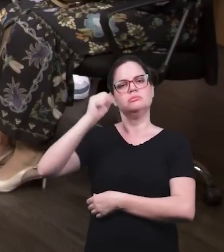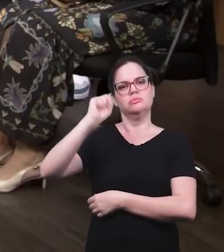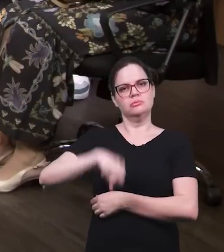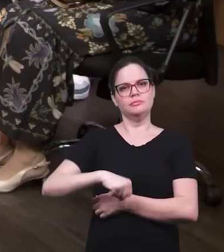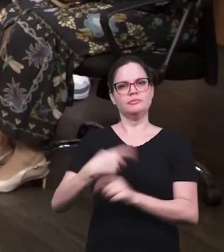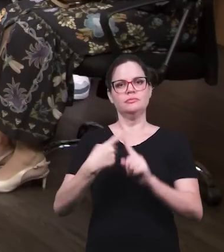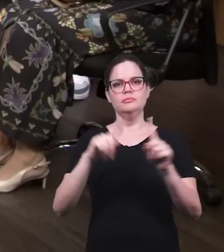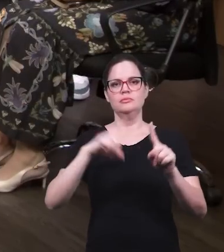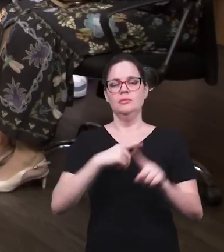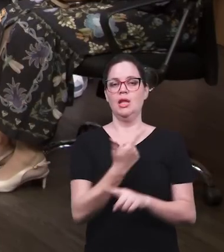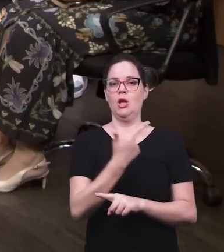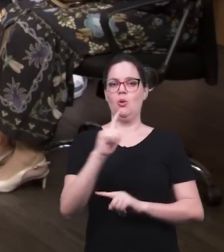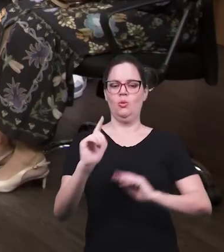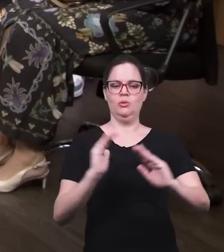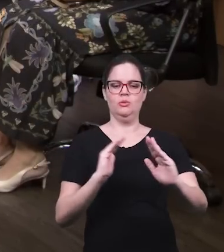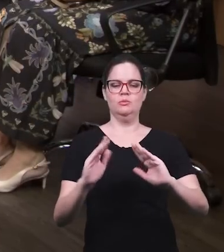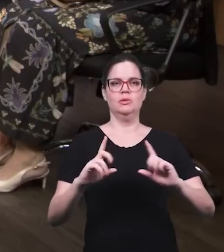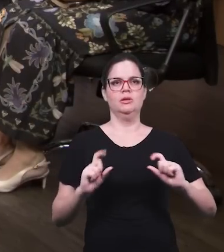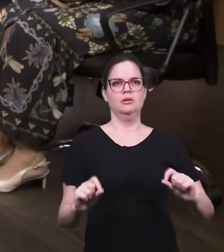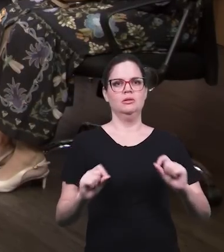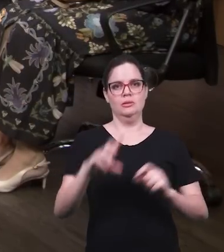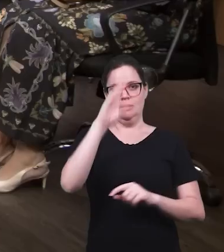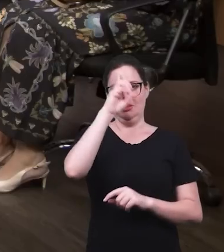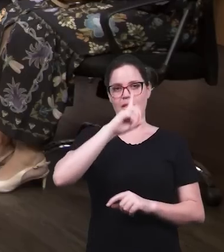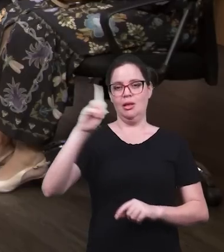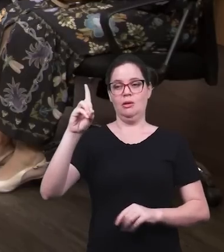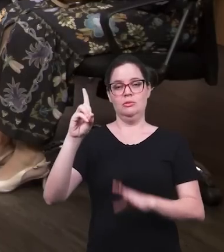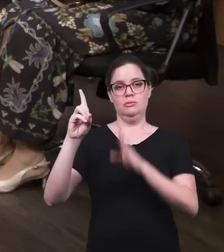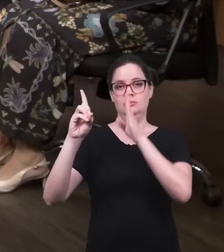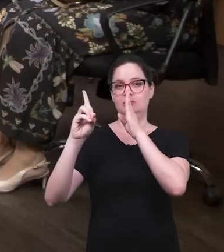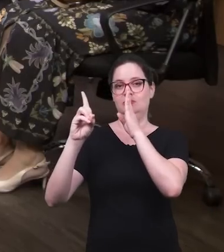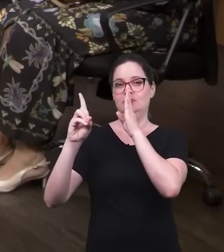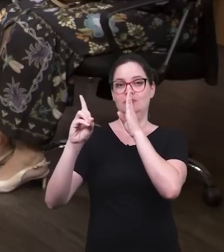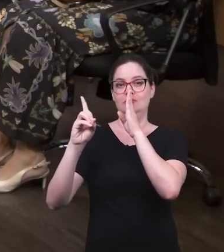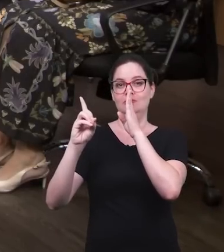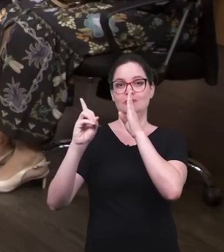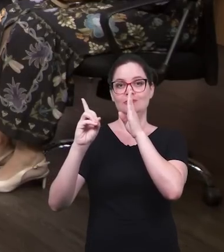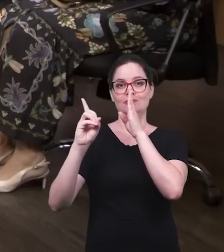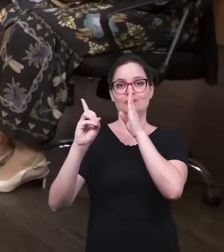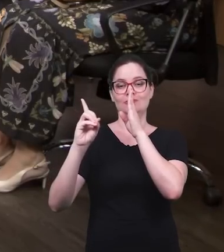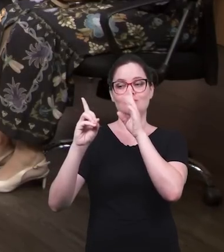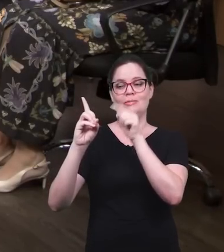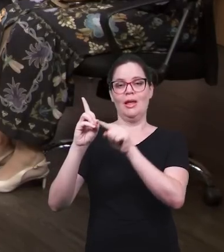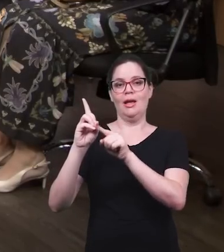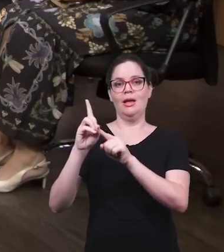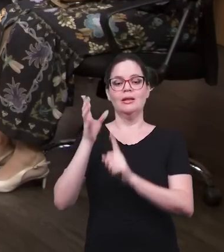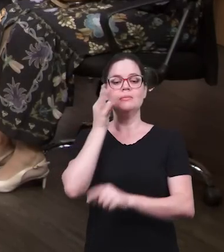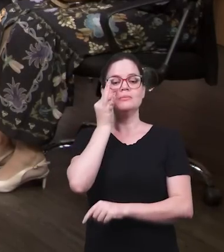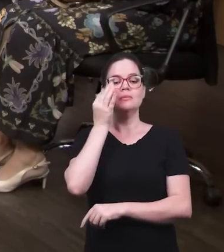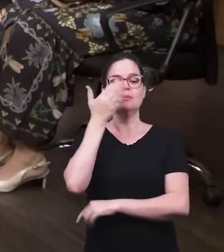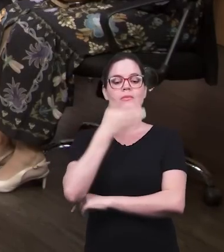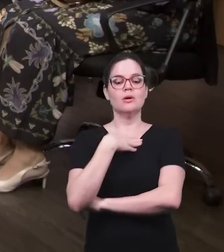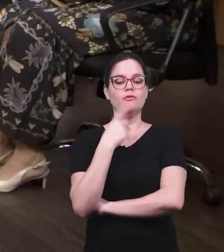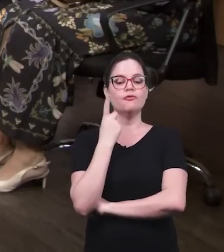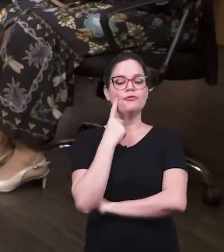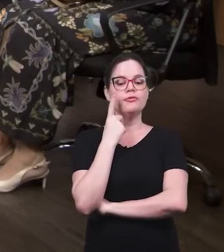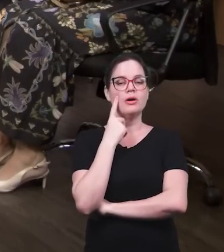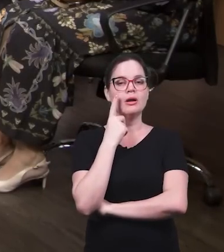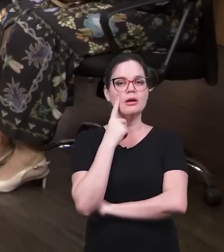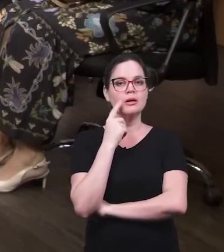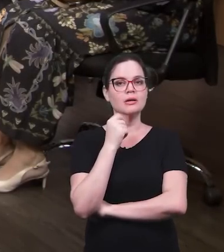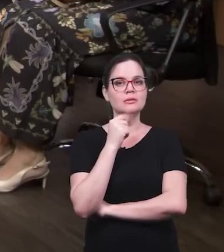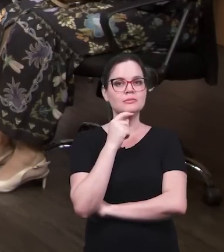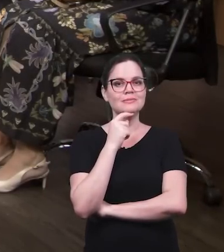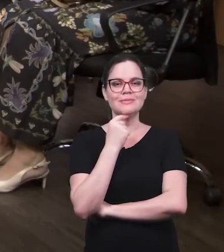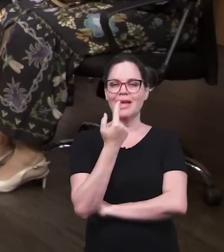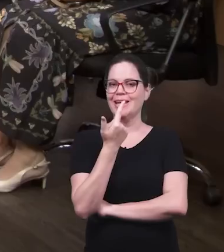Agora, há outros momentos que Deus faz silêncio porque ele está te provando.